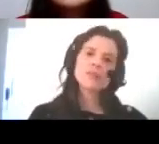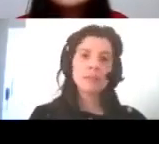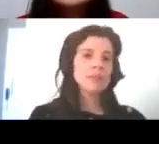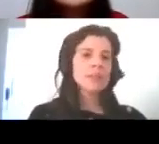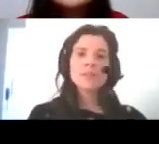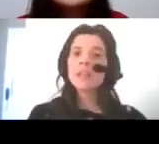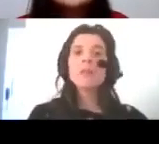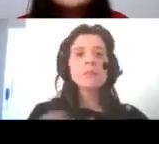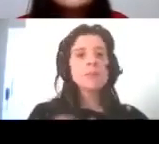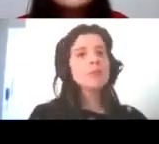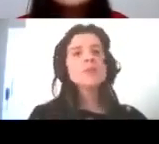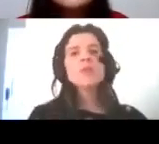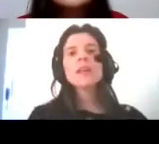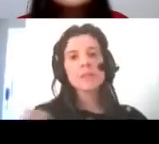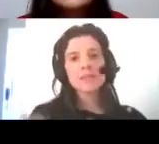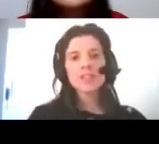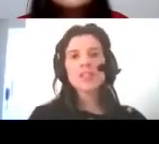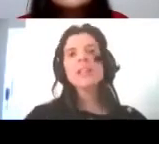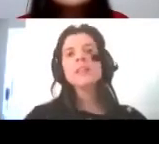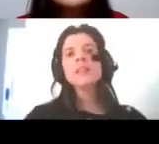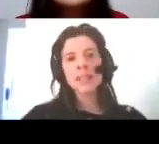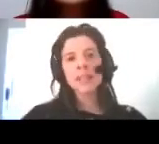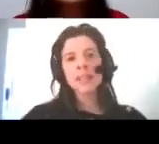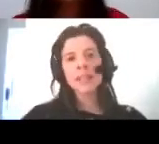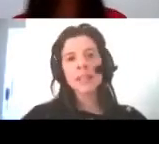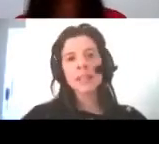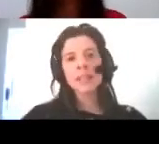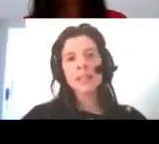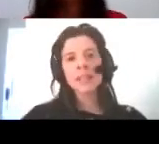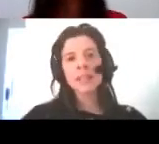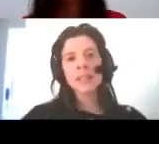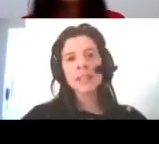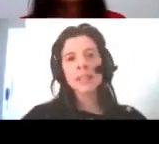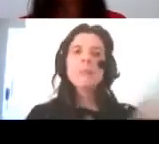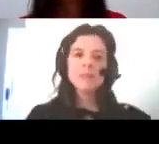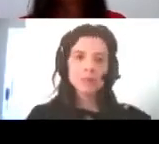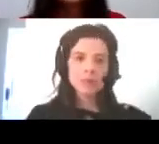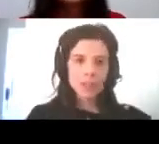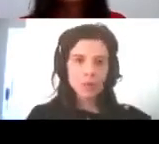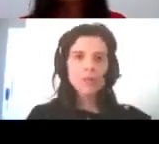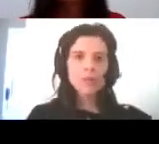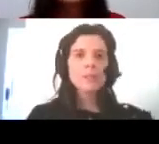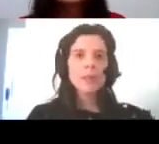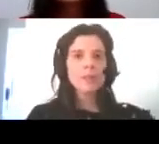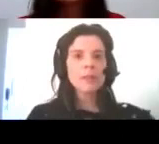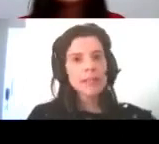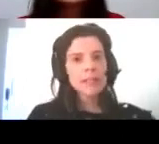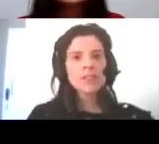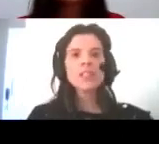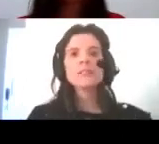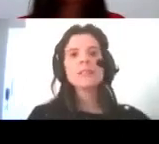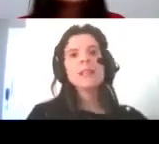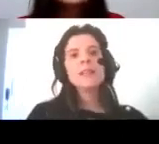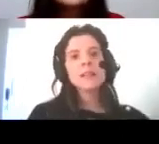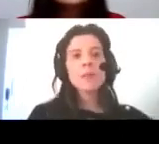de trabalho? Não, porque eu não estou ganhando para ser engenheiro naquele momento. Naquele momento, eu estou ganhando para ser um diretor do departamento da